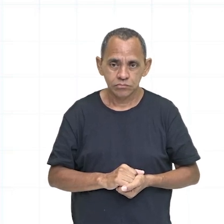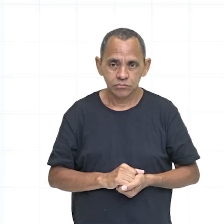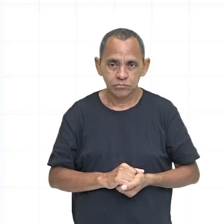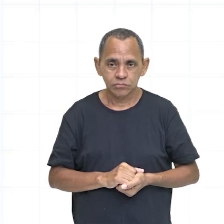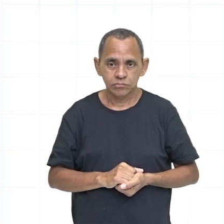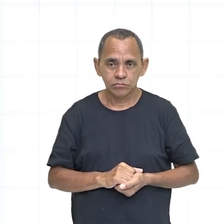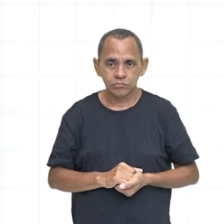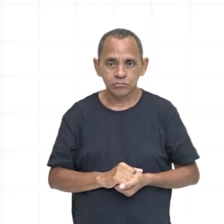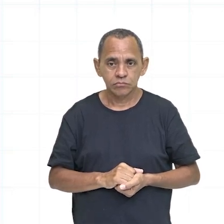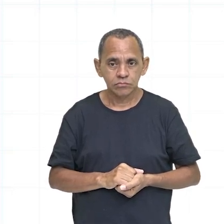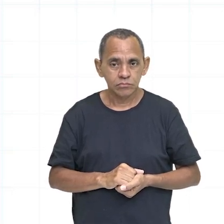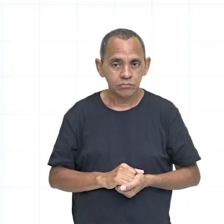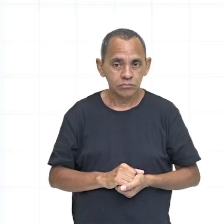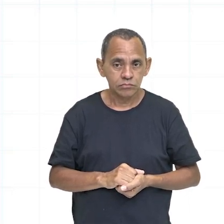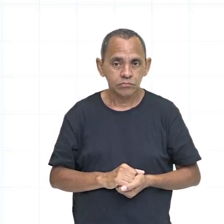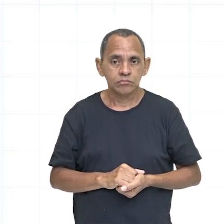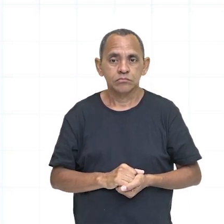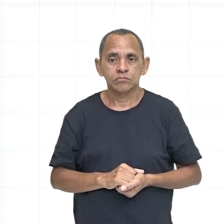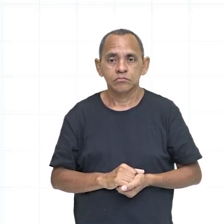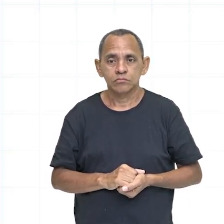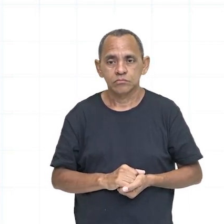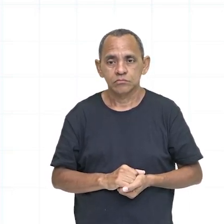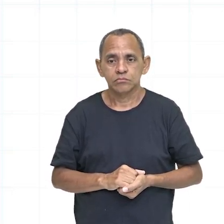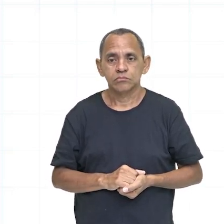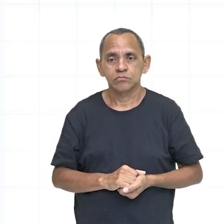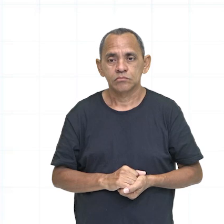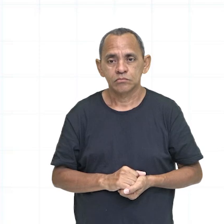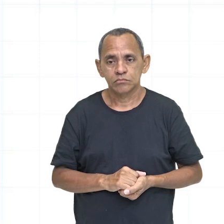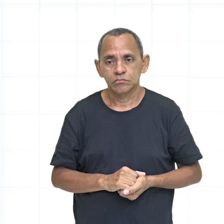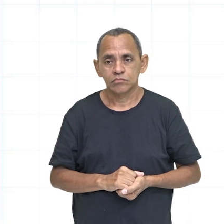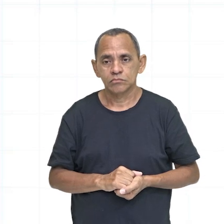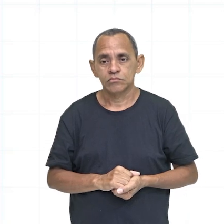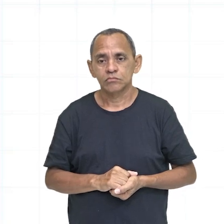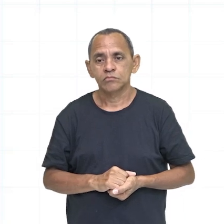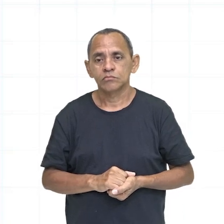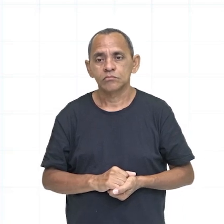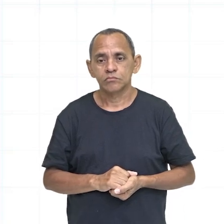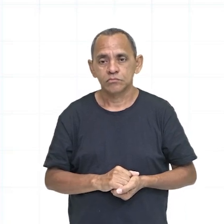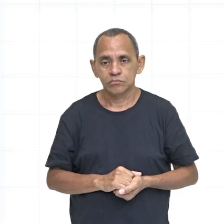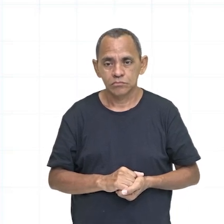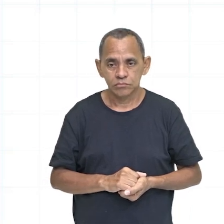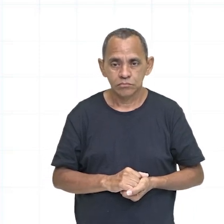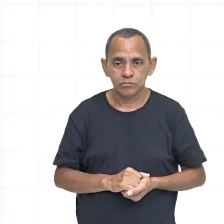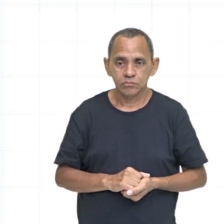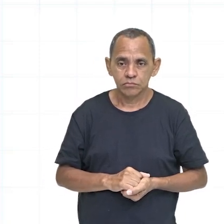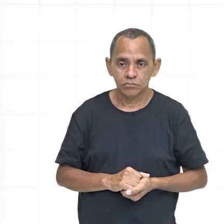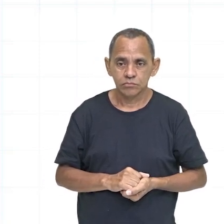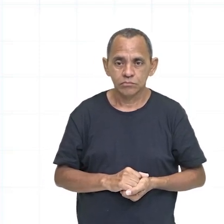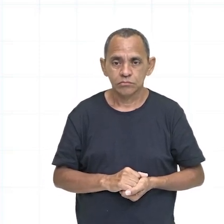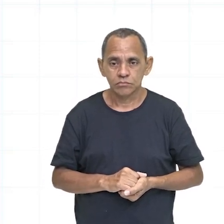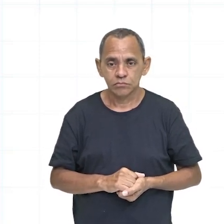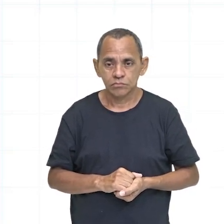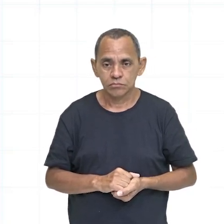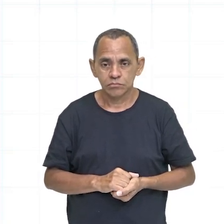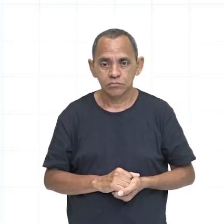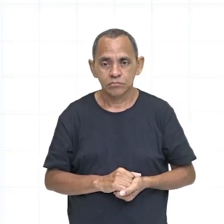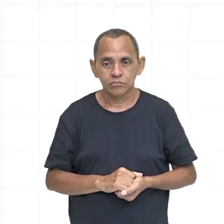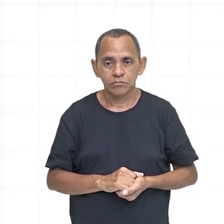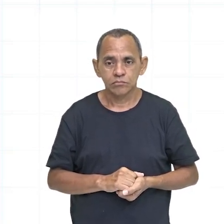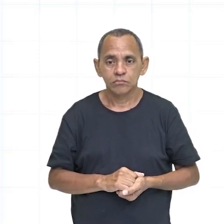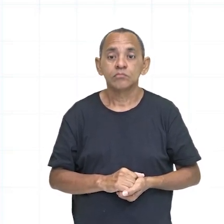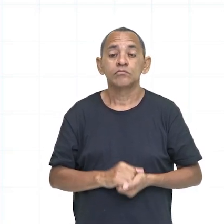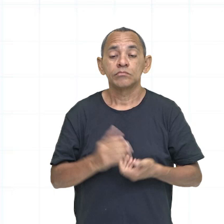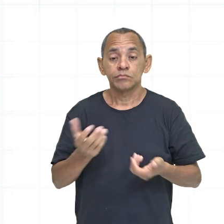religious texts and hymns into local languages to facilitate conversation and cultural